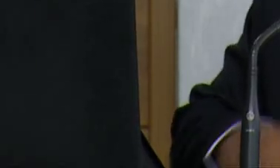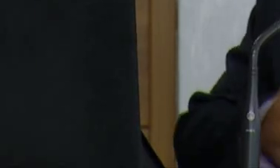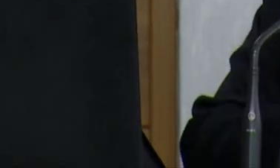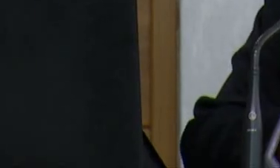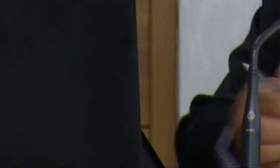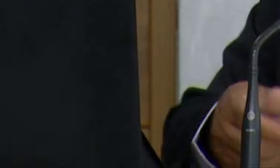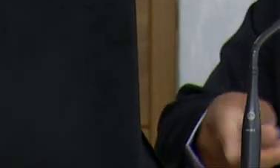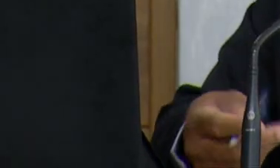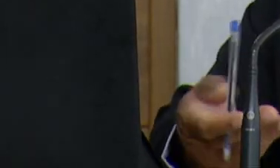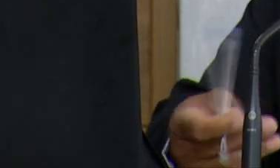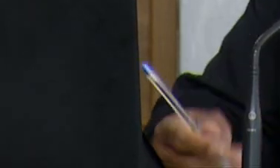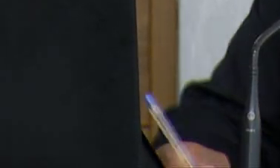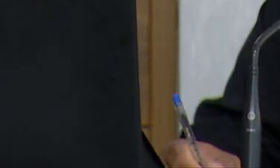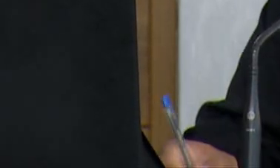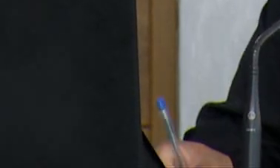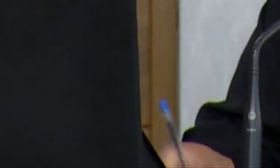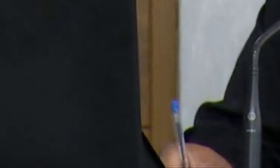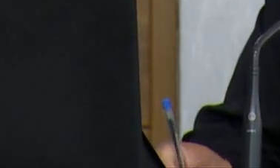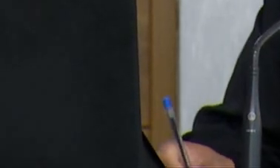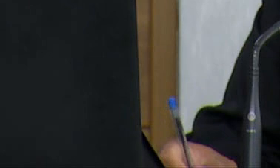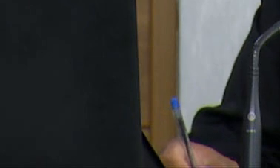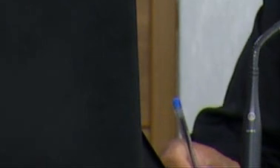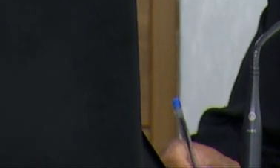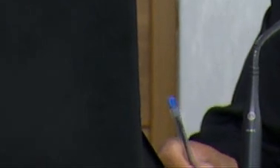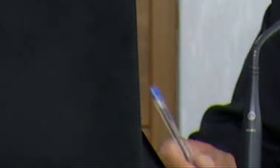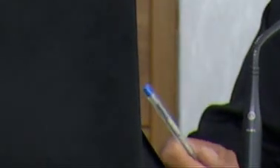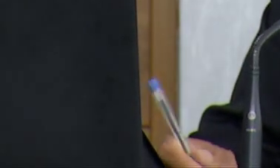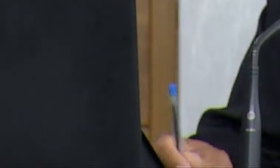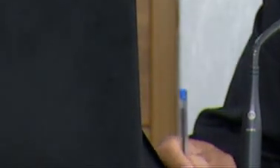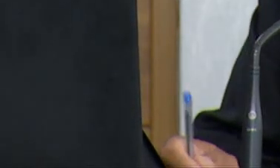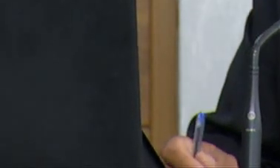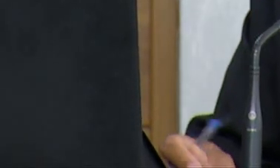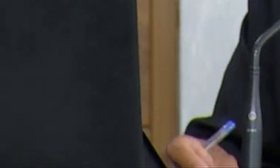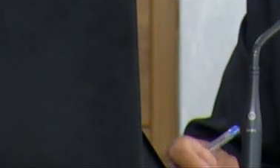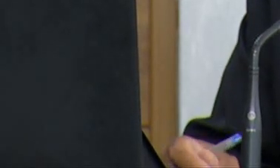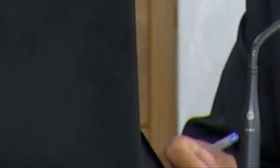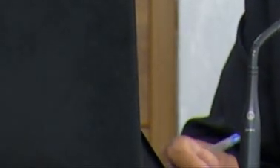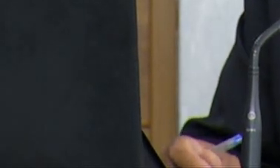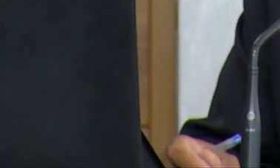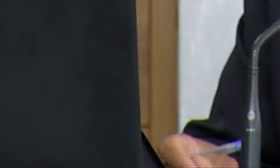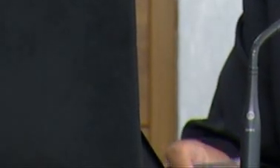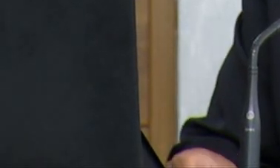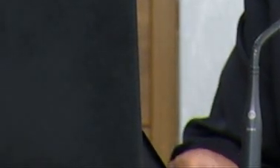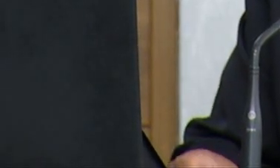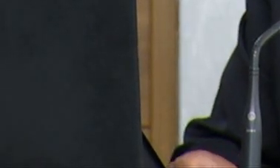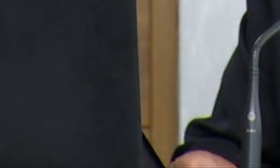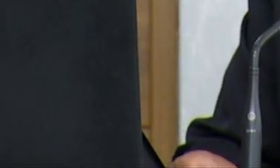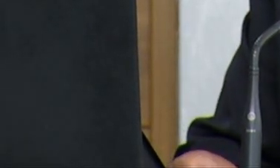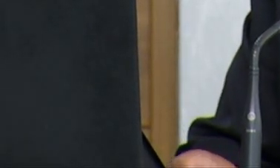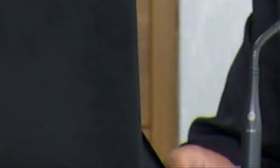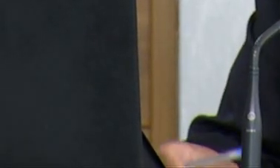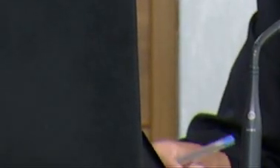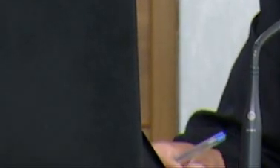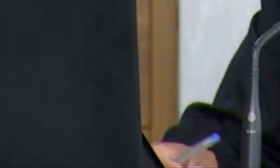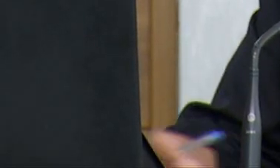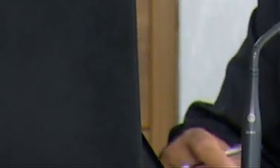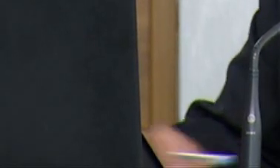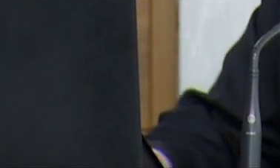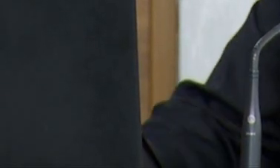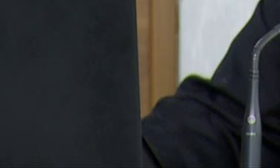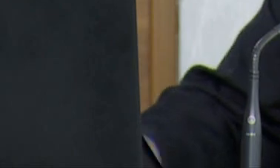votação. Os vereadores concordam, permaneçam como estão, aprovado. Nosso expediente externo, o secretário fará a leitura.